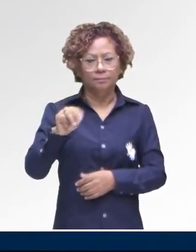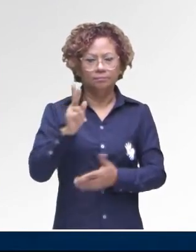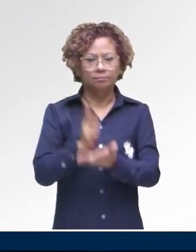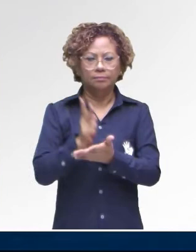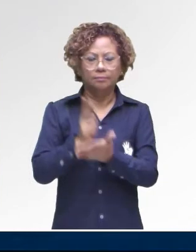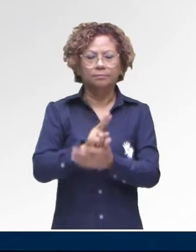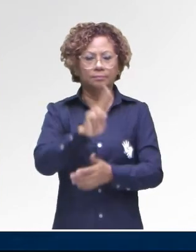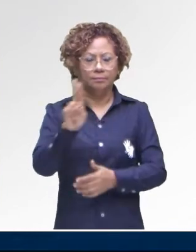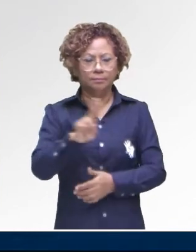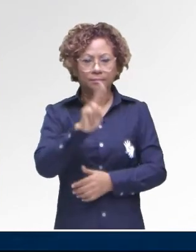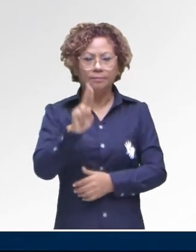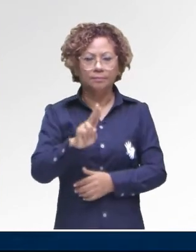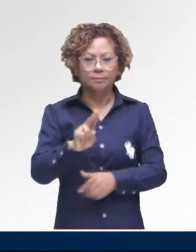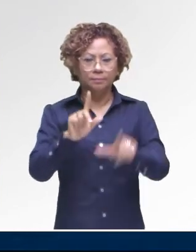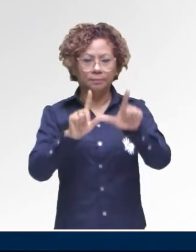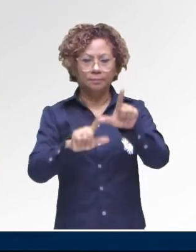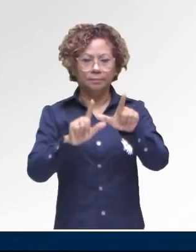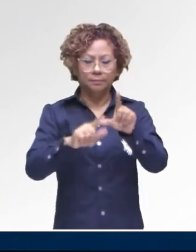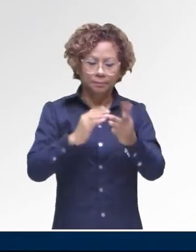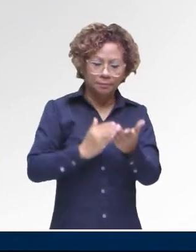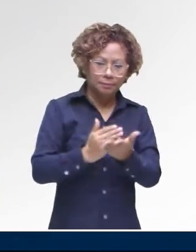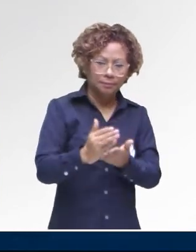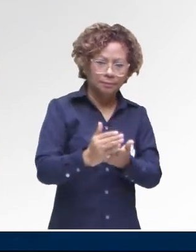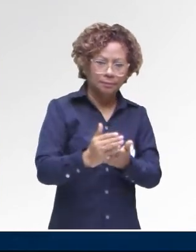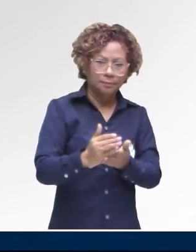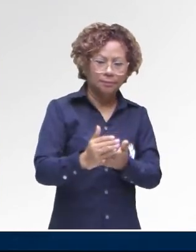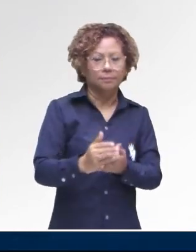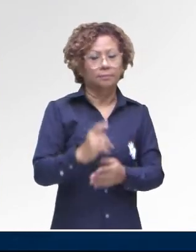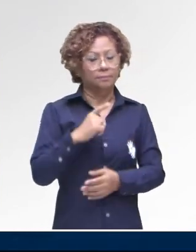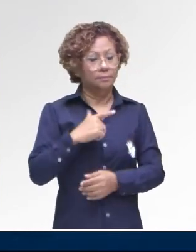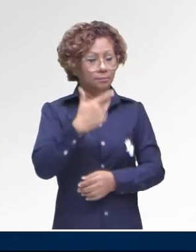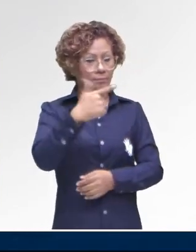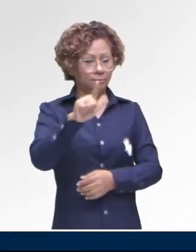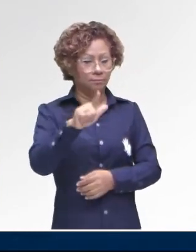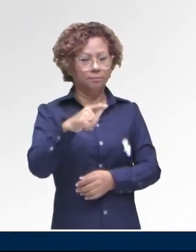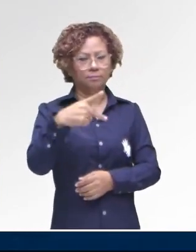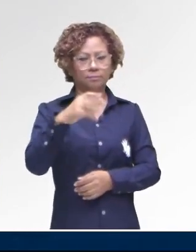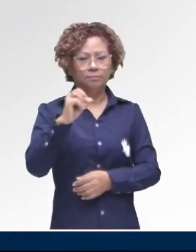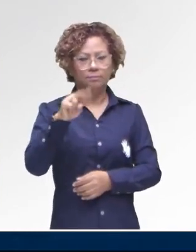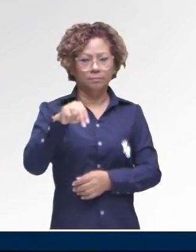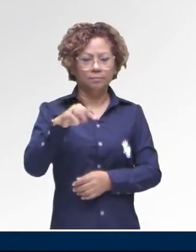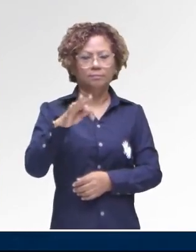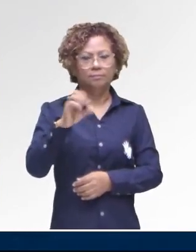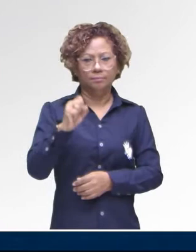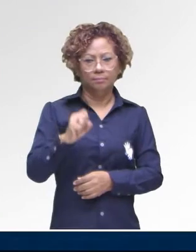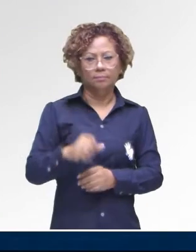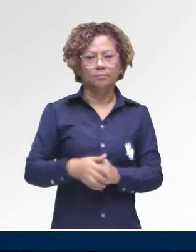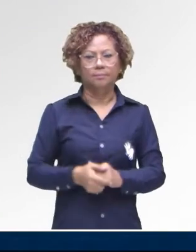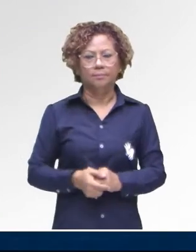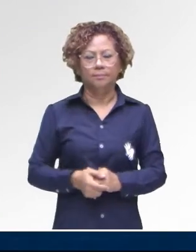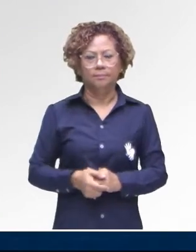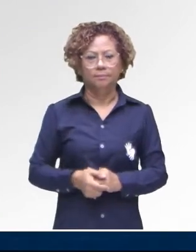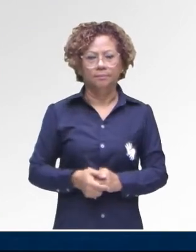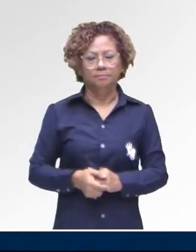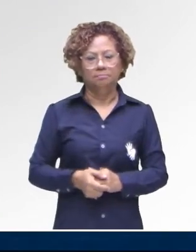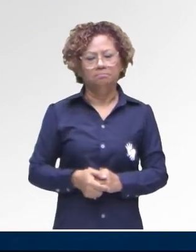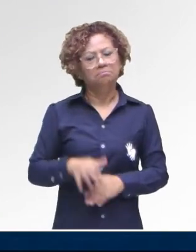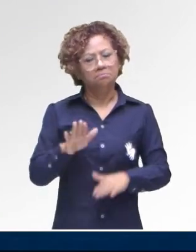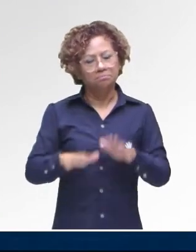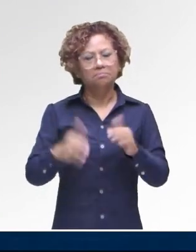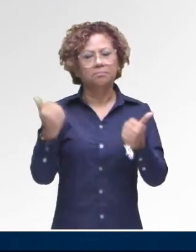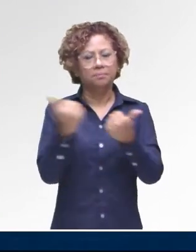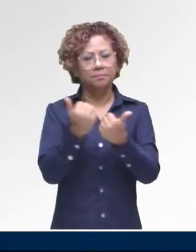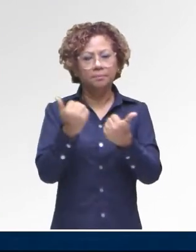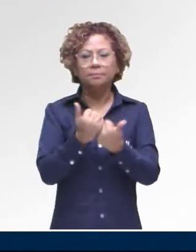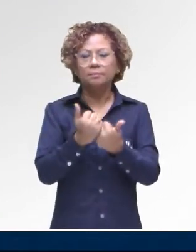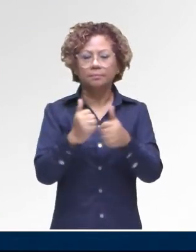palavras. E um outro ponto aqui, tá? Seria, digamos, ponto R,